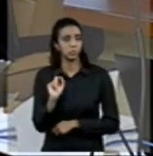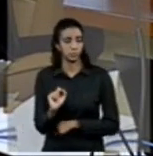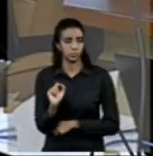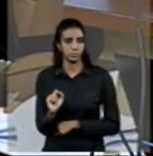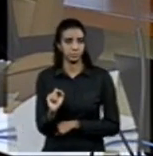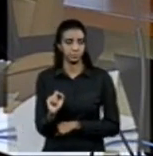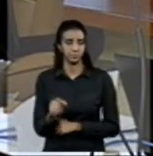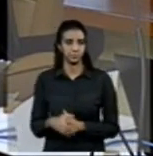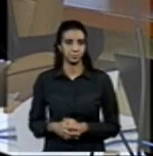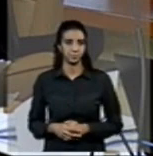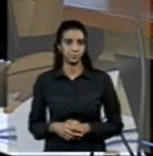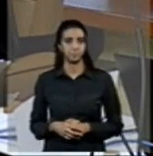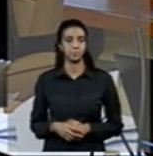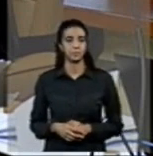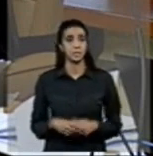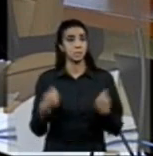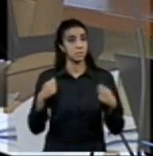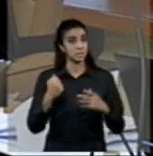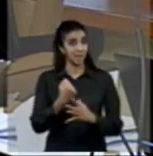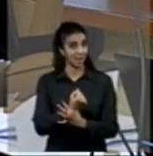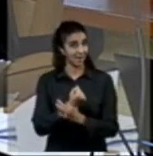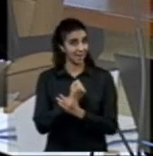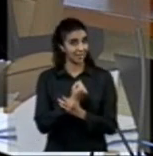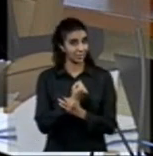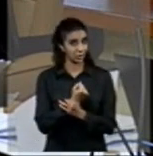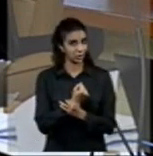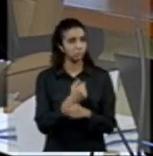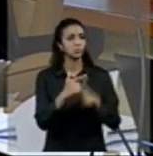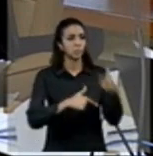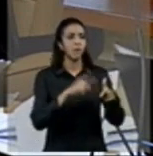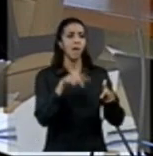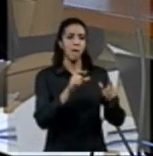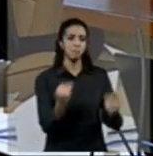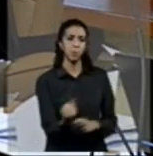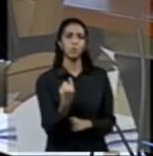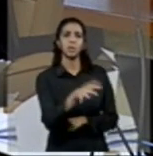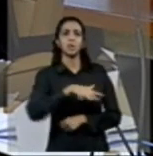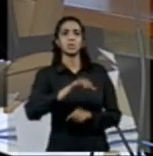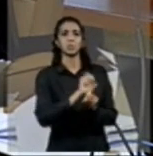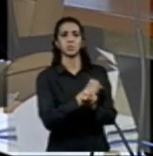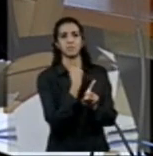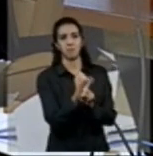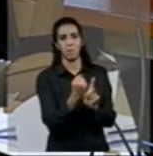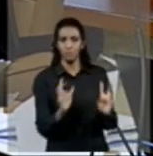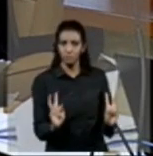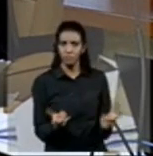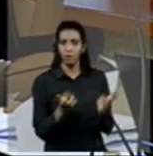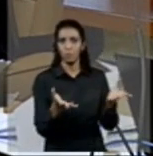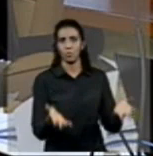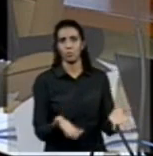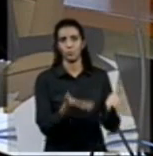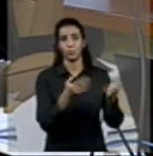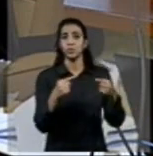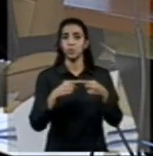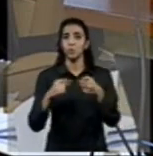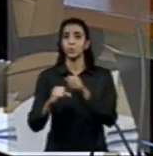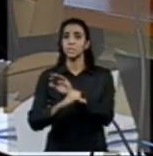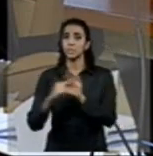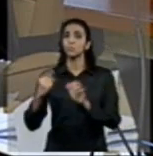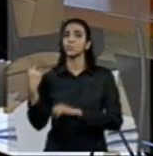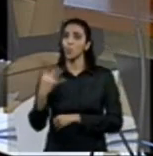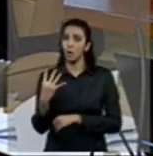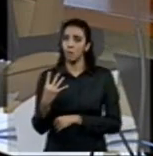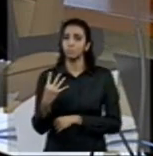da necessidade de assegurar o valor social do trabalho, consoante precisamente o inciso 4º do